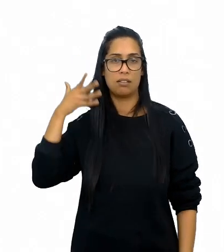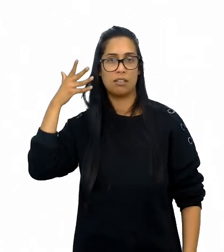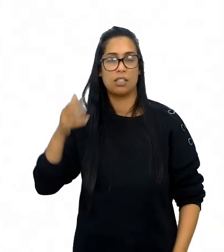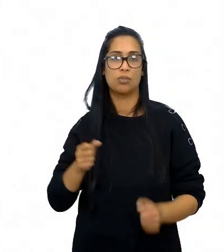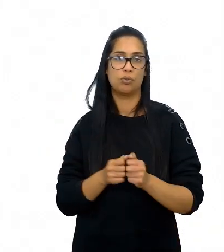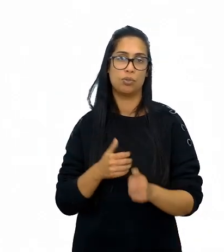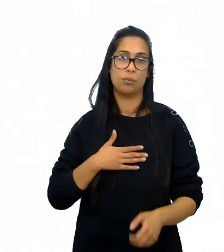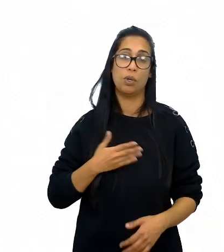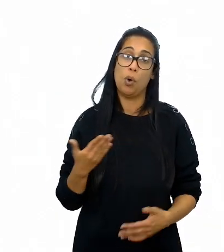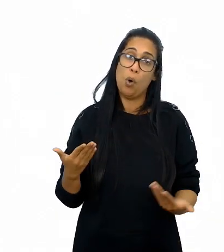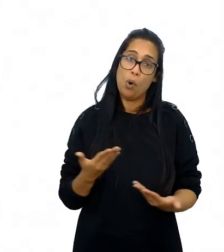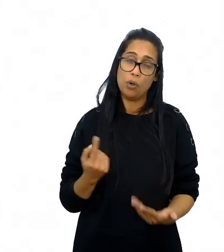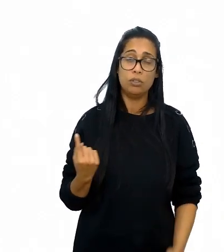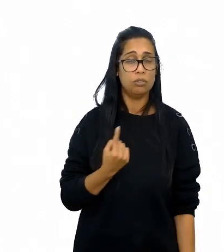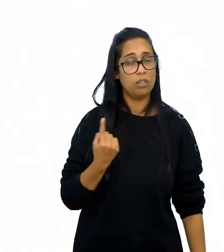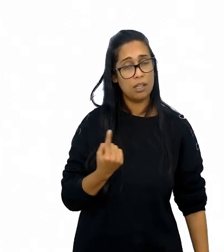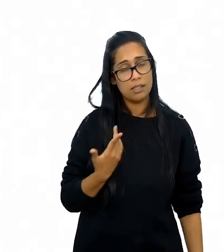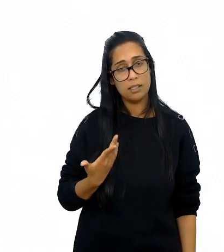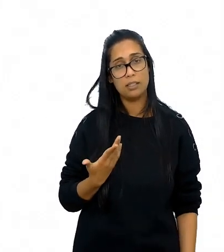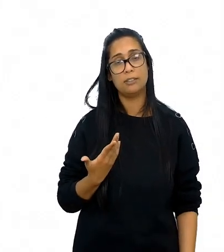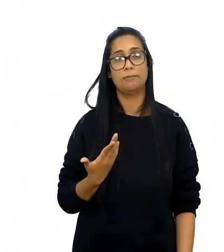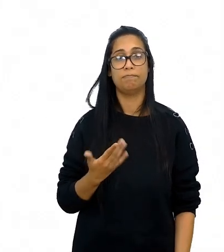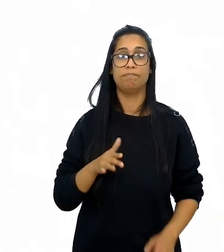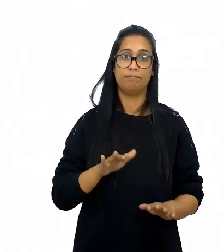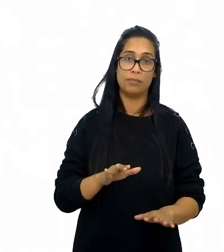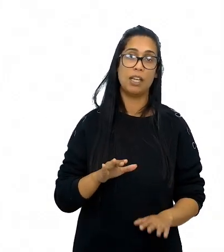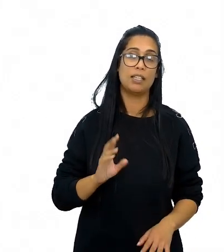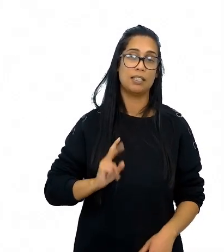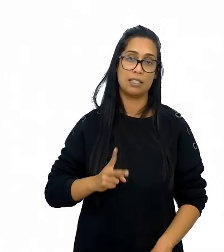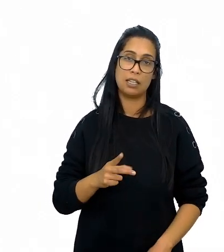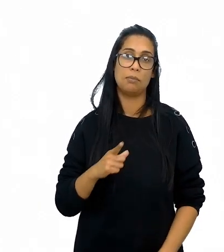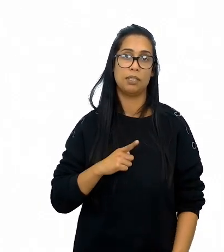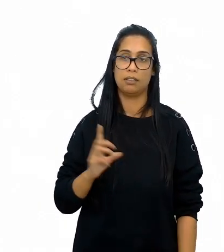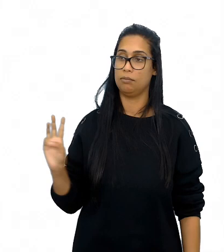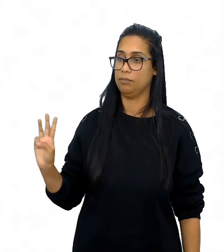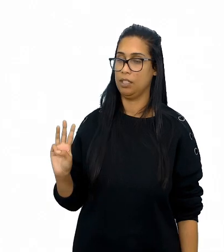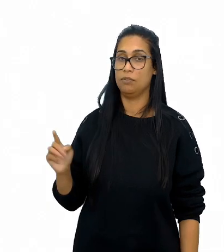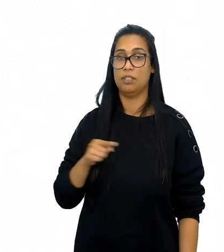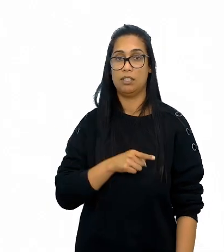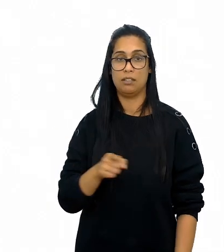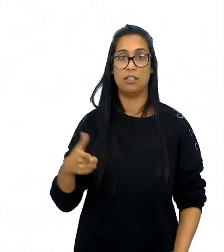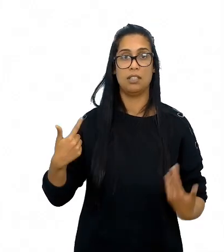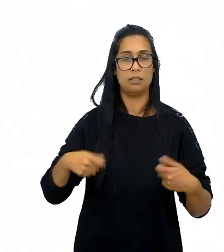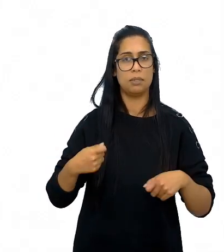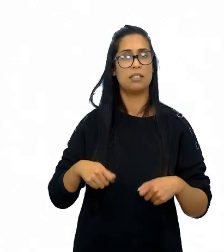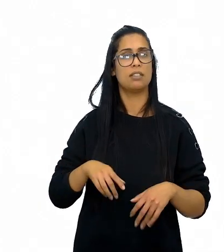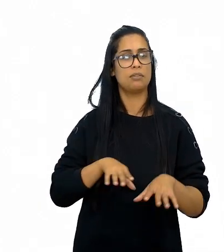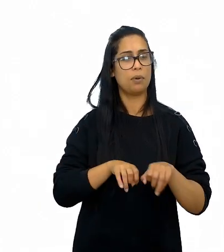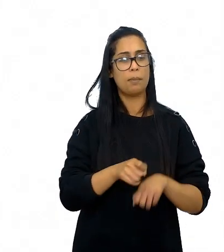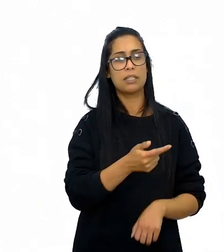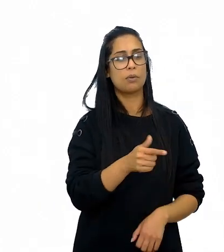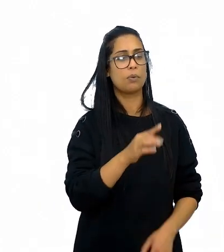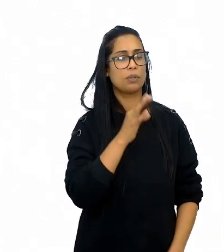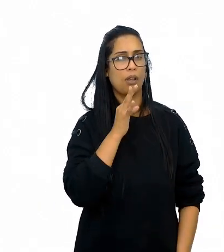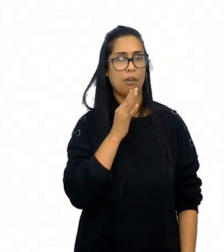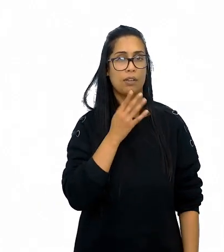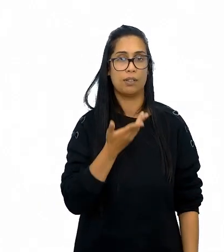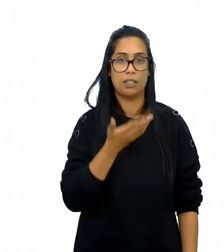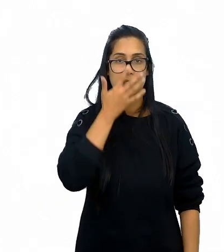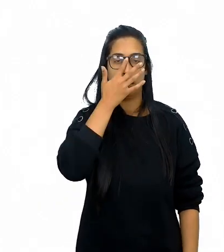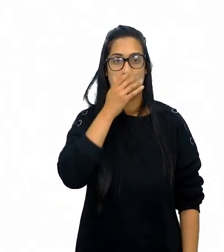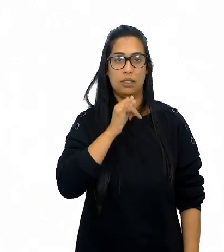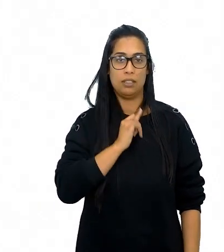fazendo algumas trocas também, né? Então, é muito importante que vocês tenham acesso a uma formação interdisciplinar